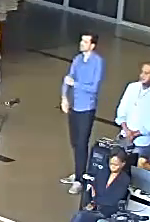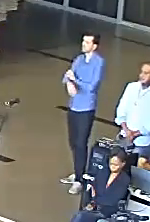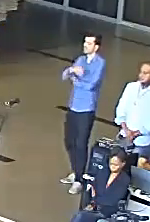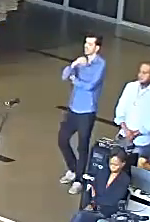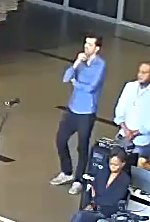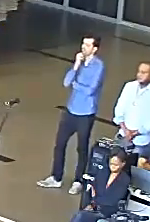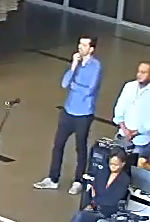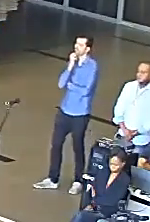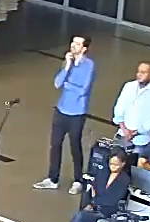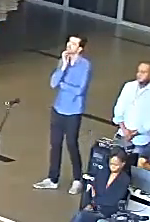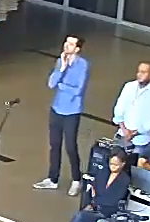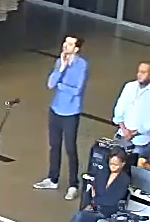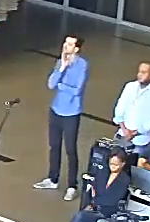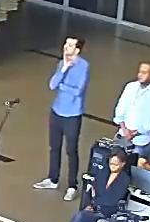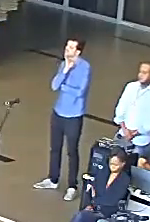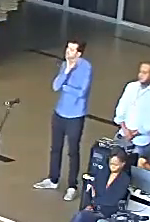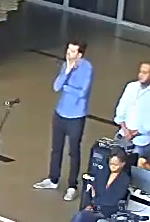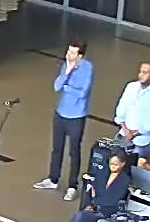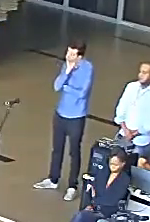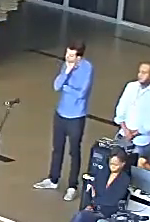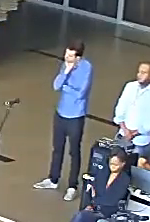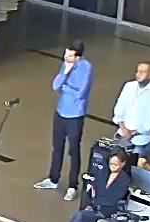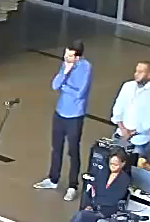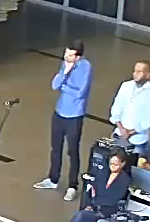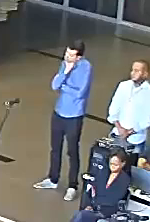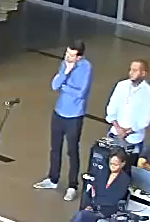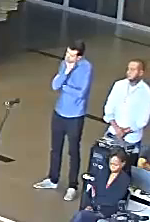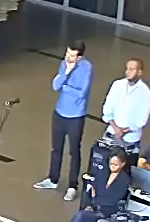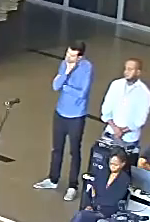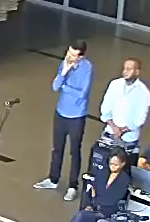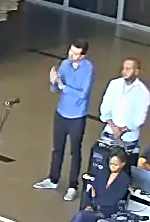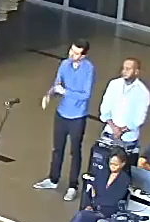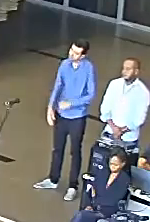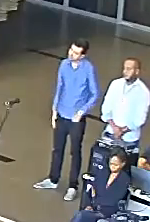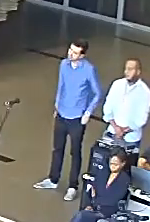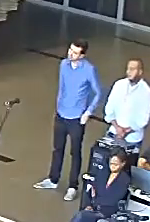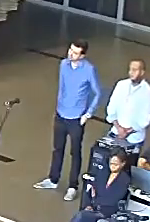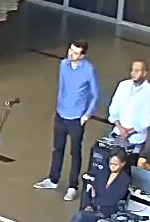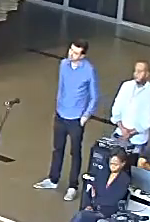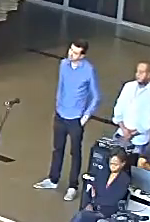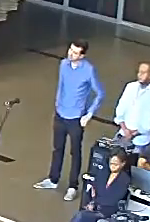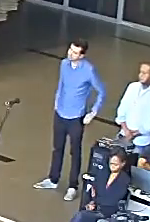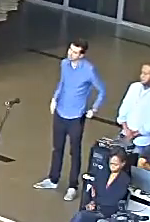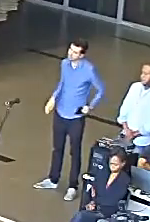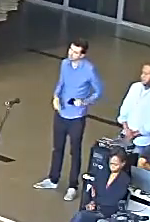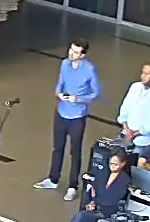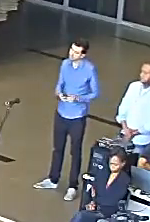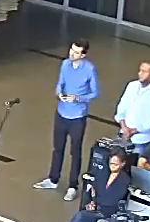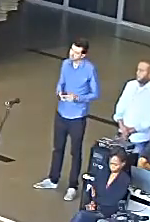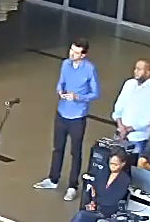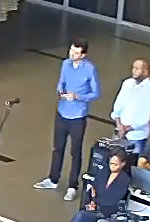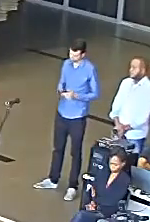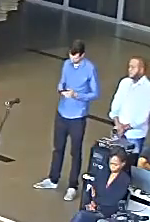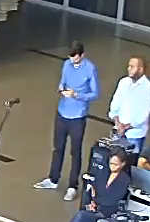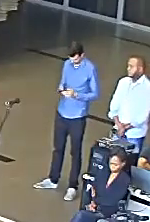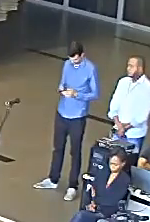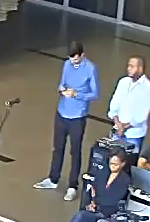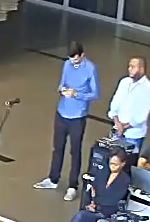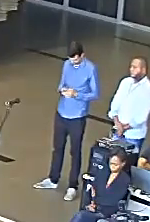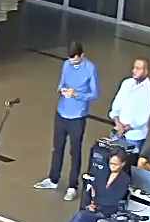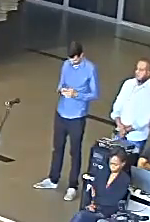ando que eu tenho passado né alguns constrangimentos né no que consiste ao